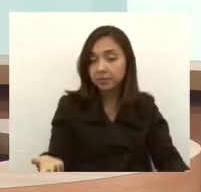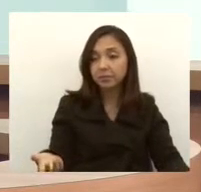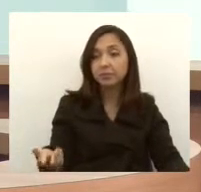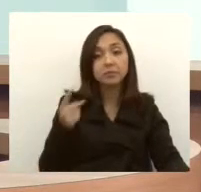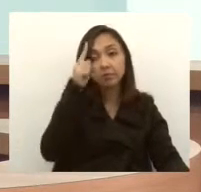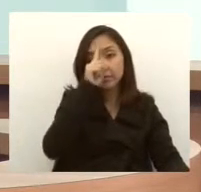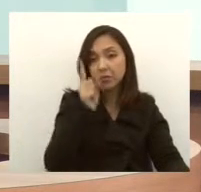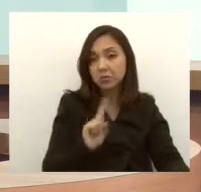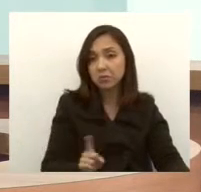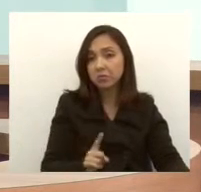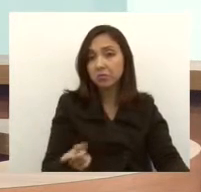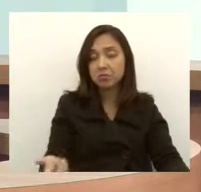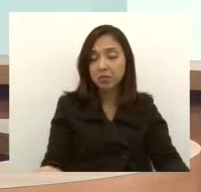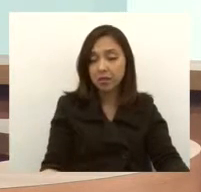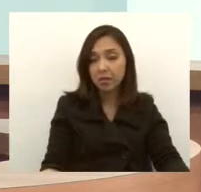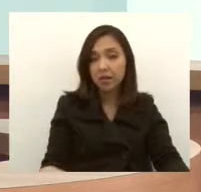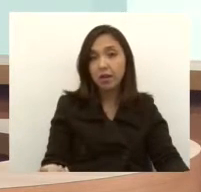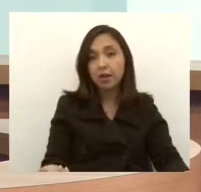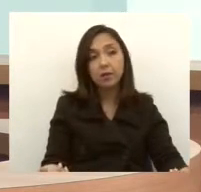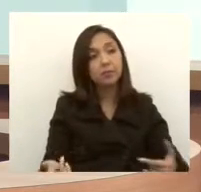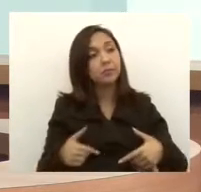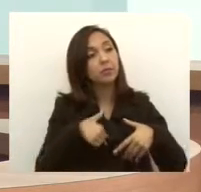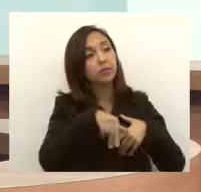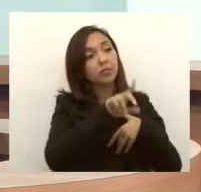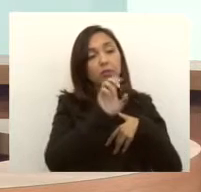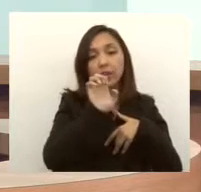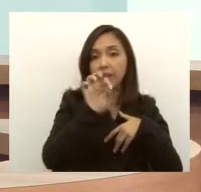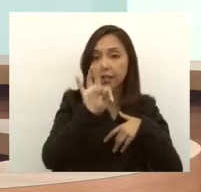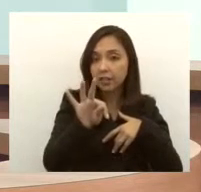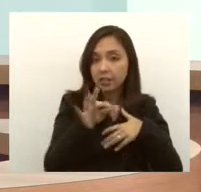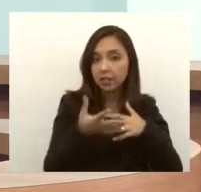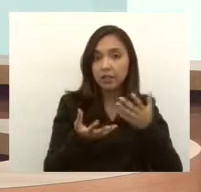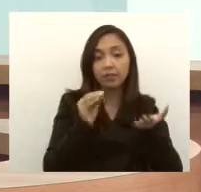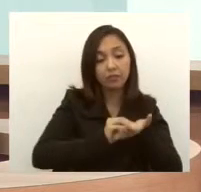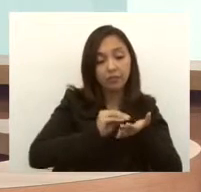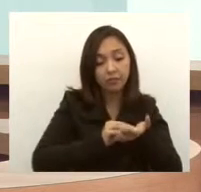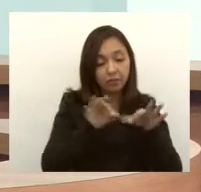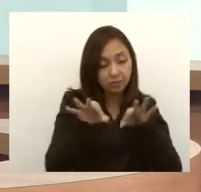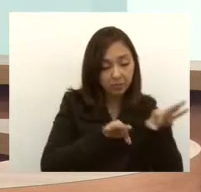Ninguém sabe se foi para as ETs, falta de planejamento,